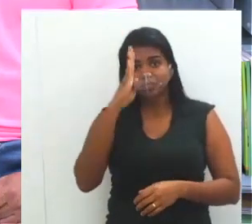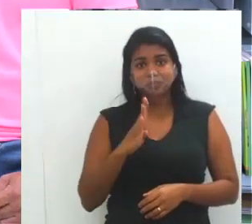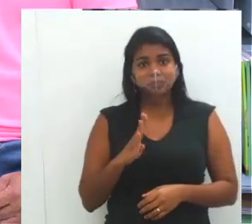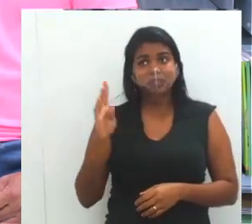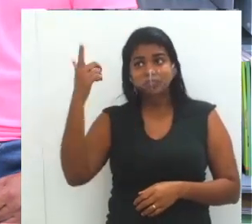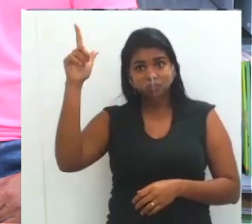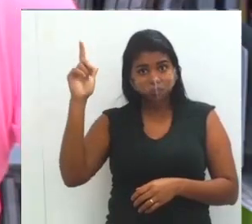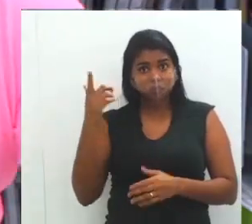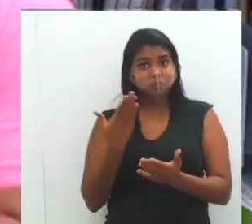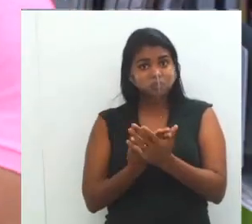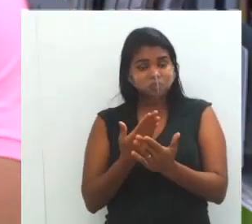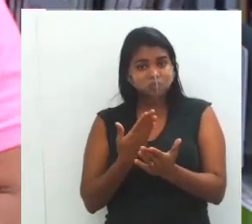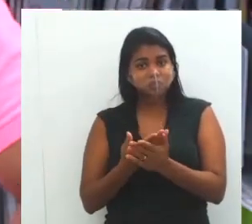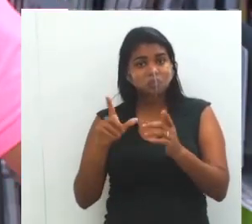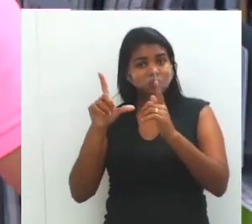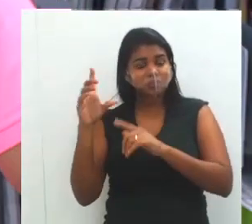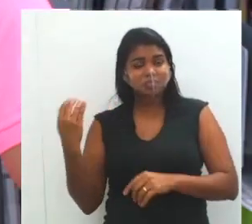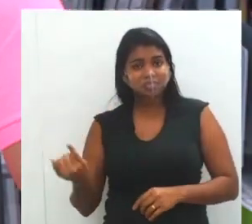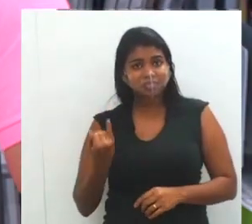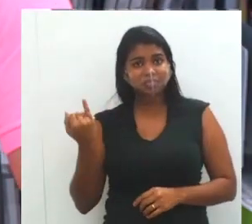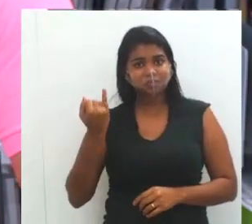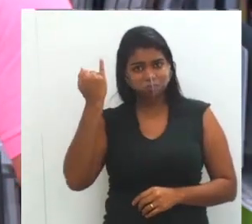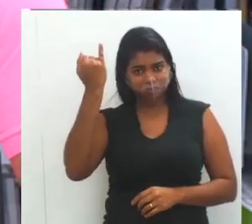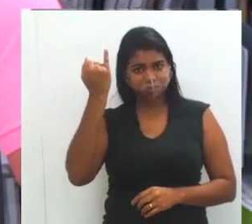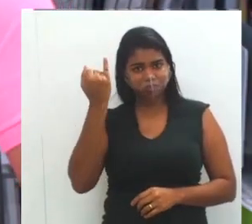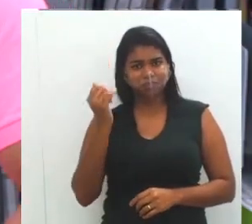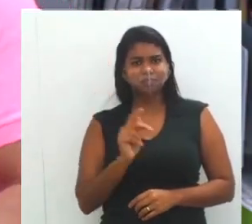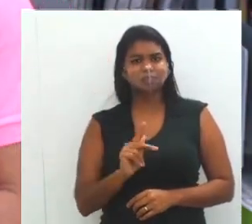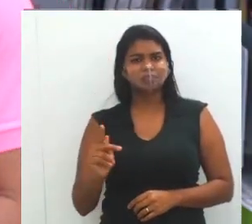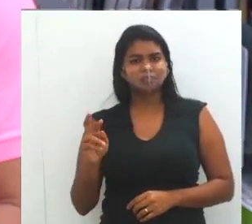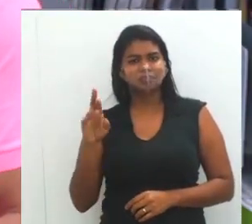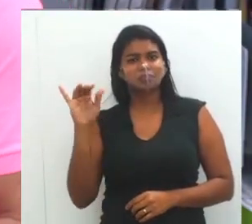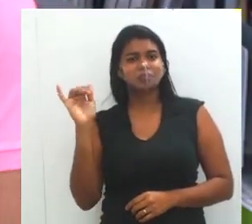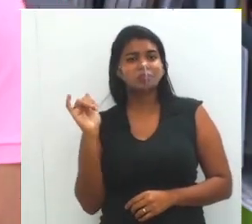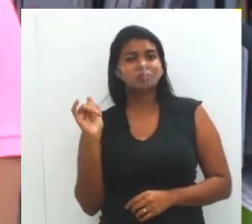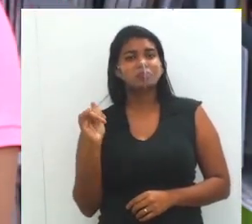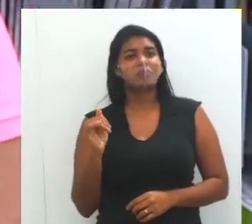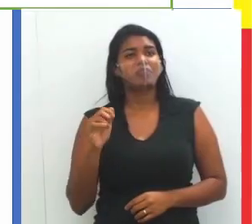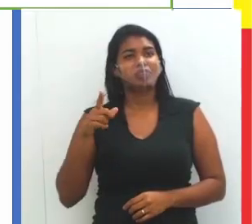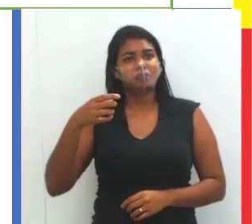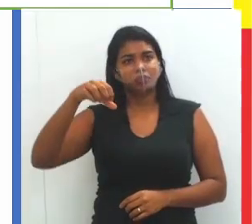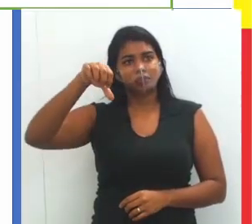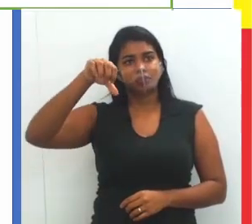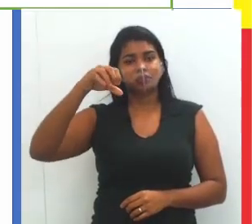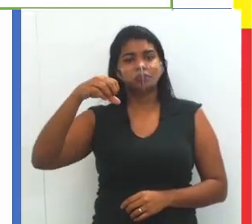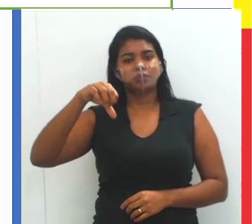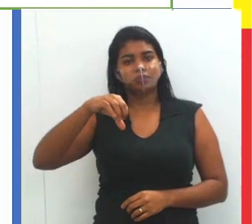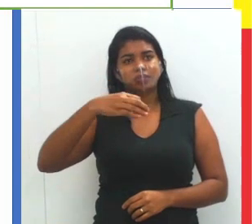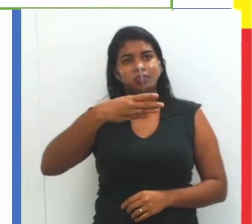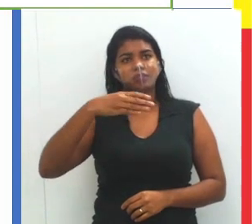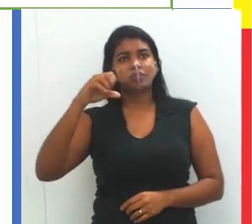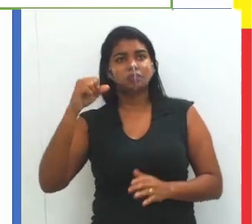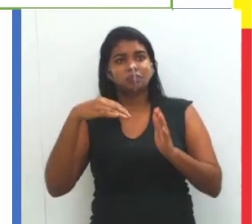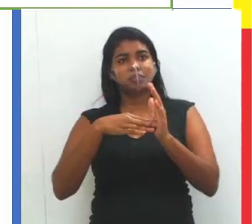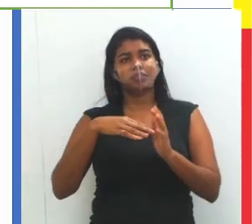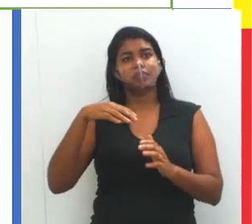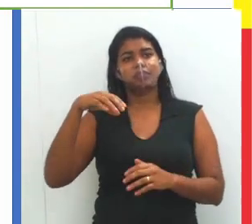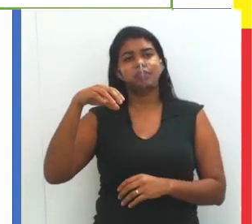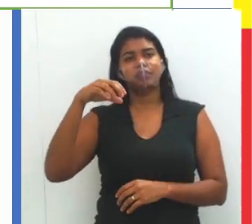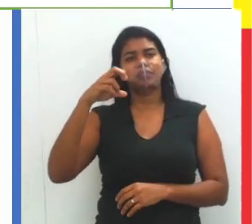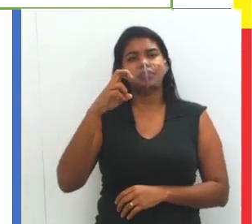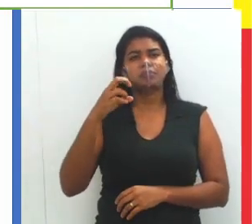estudam suas letras. E é importante, professor Robson, salientar que entre 1948 e